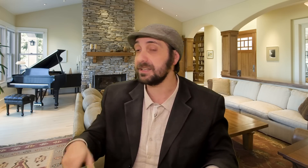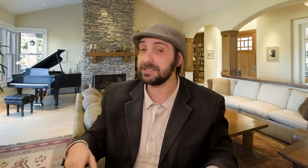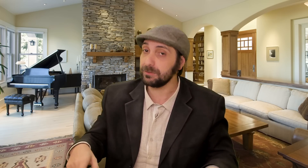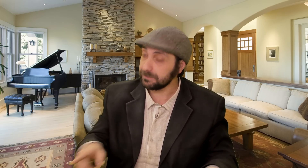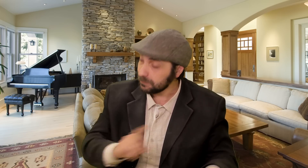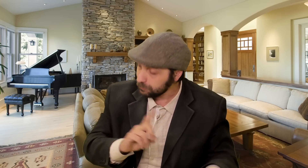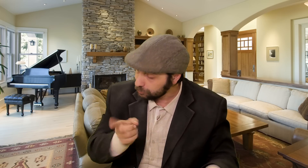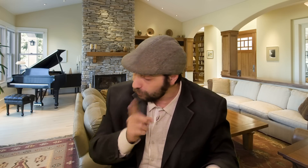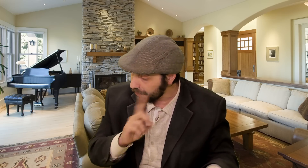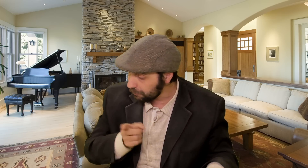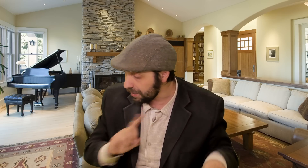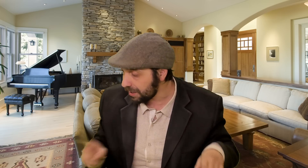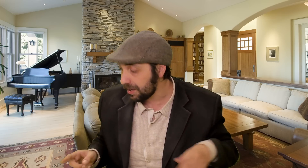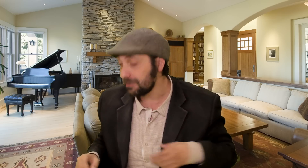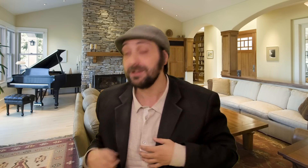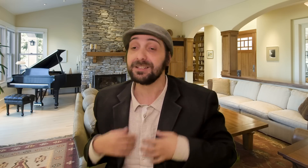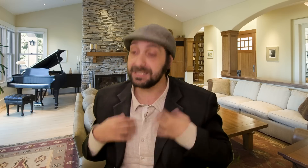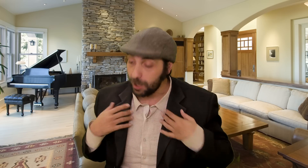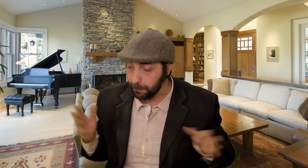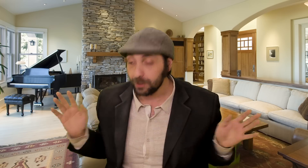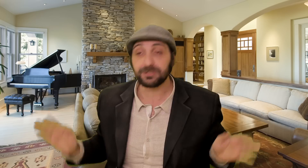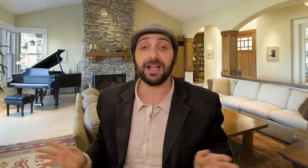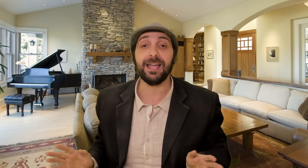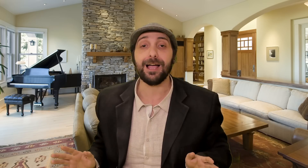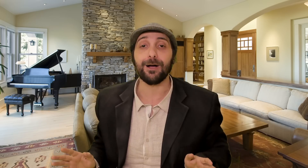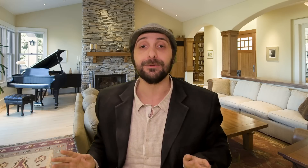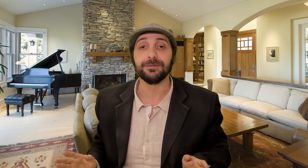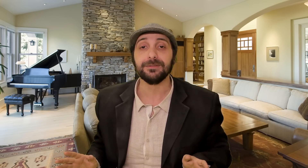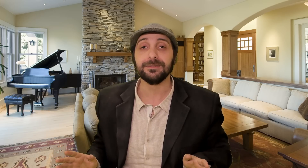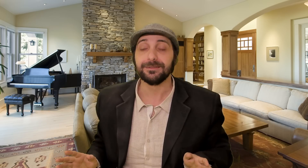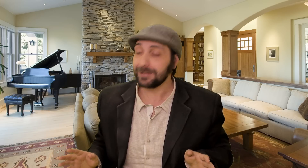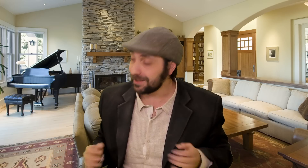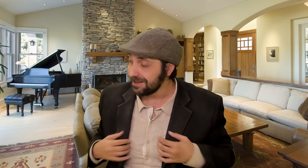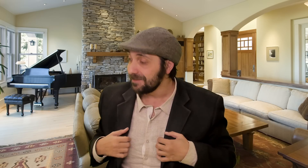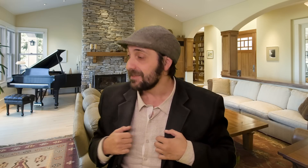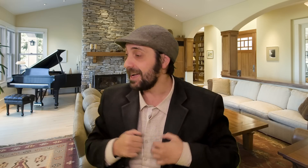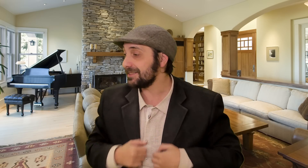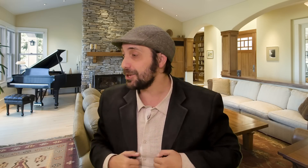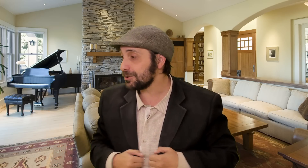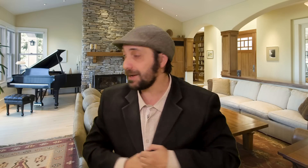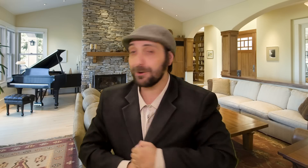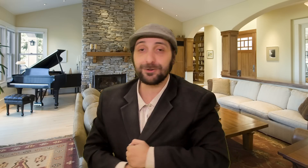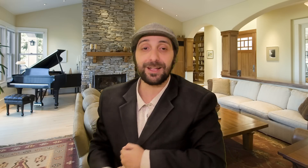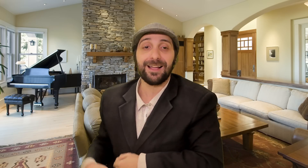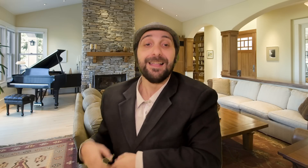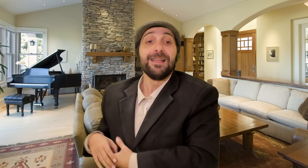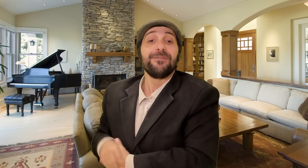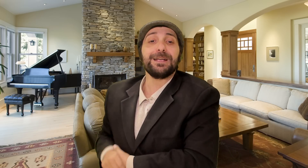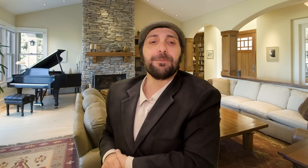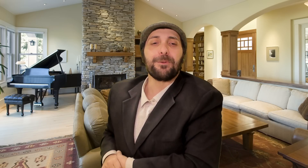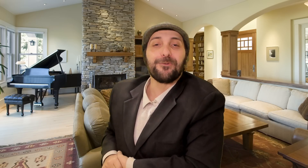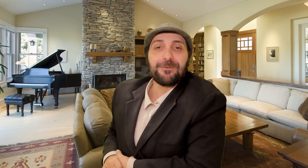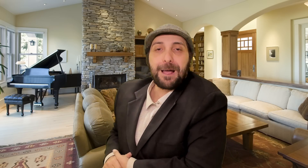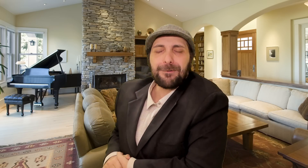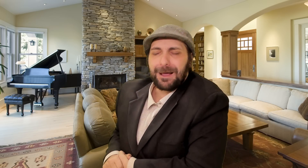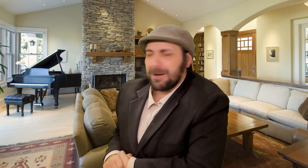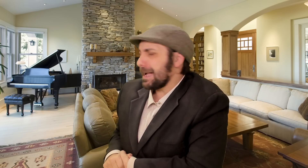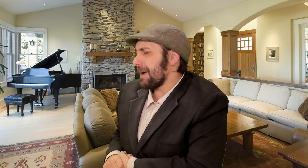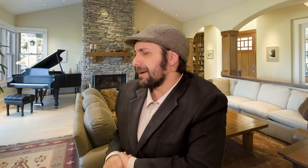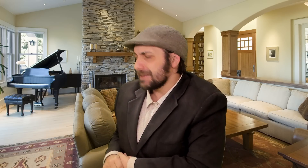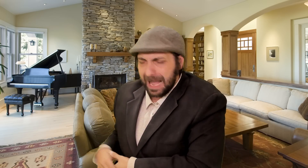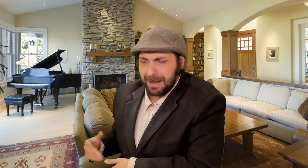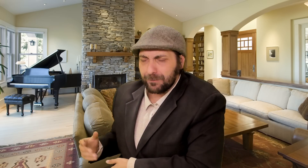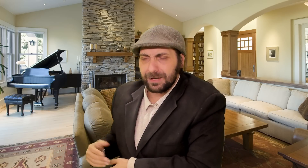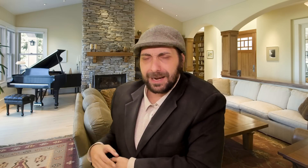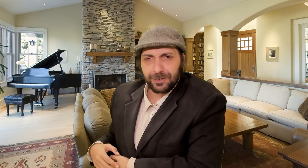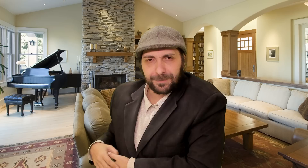da Live do enriquecer não sou eu não quiser eu posso dar a real aí tem gente que não vai gostar Vem aqui meu amigo vamos lá vamos lá vamos